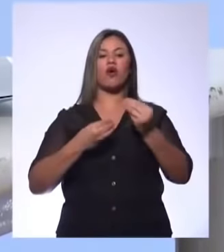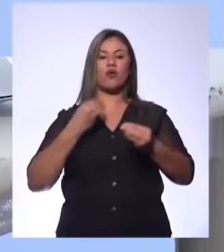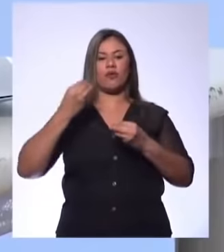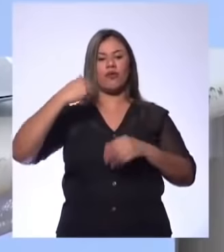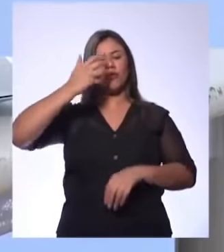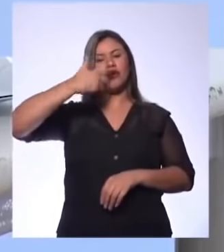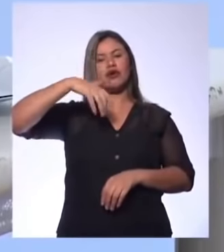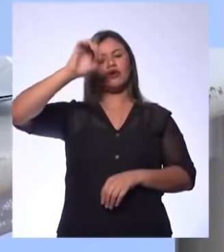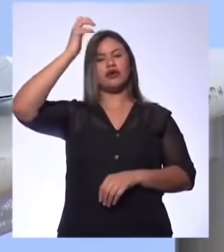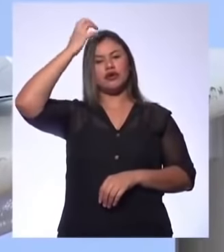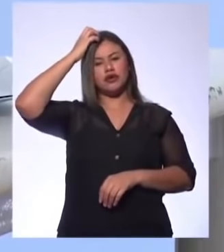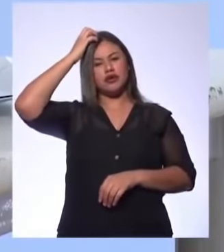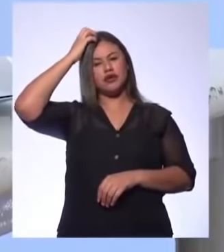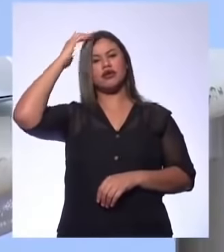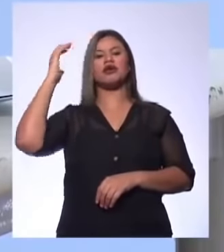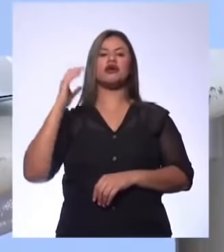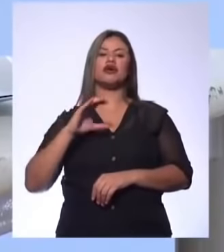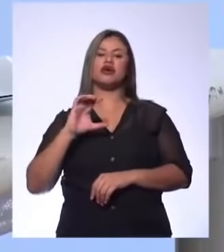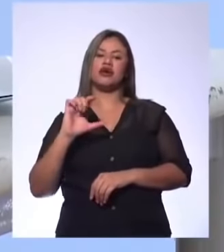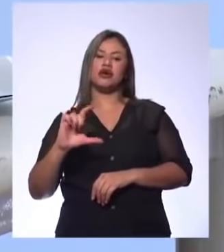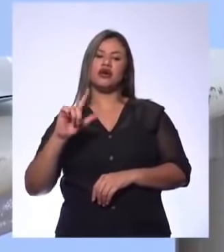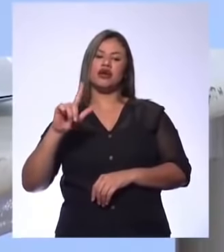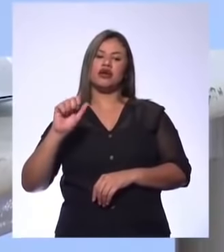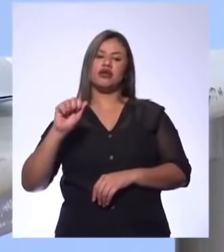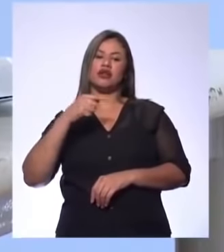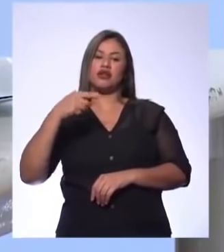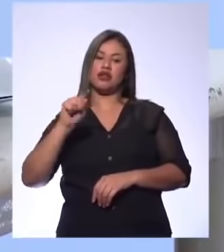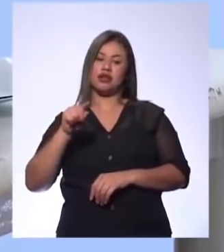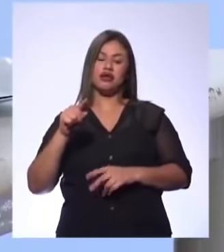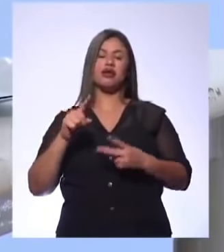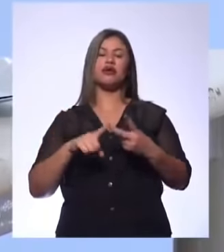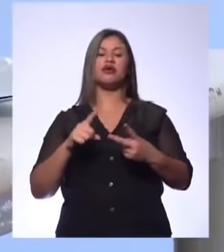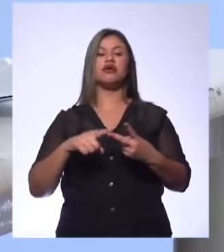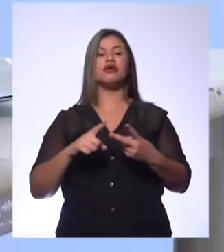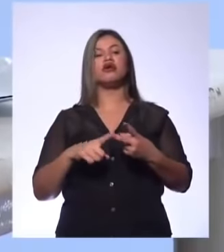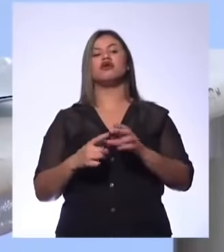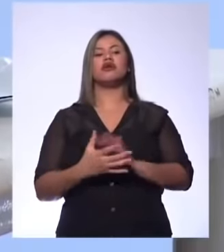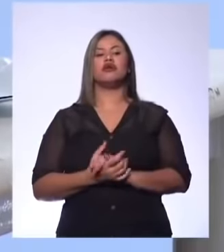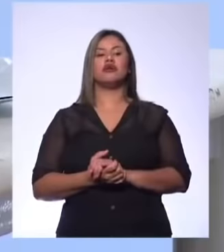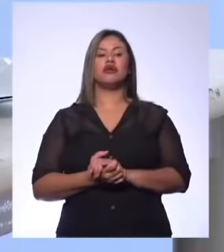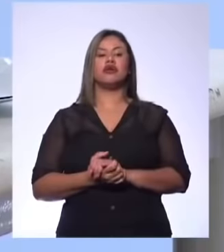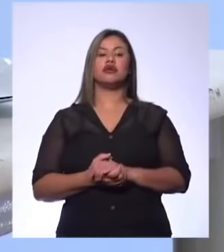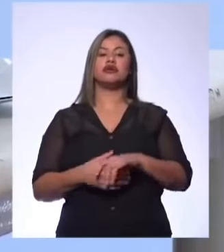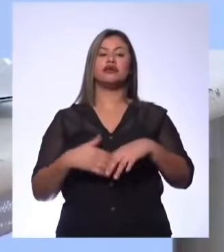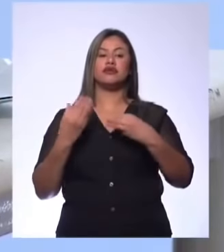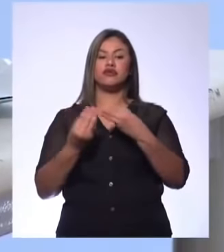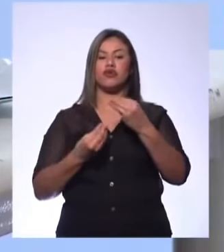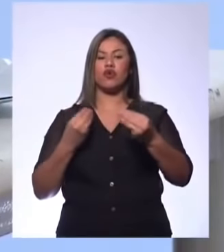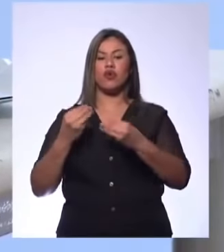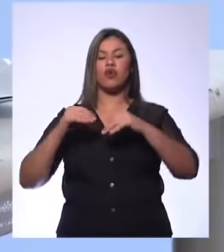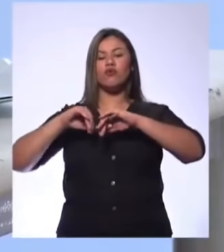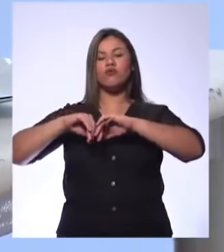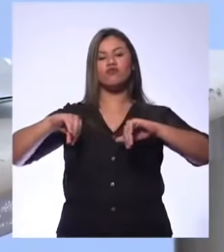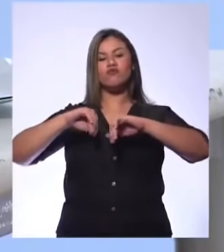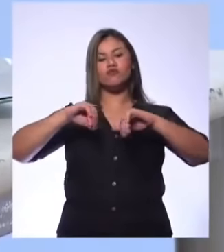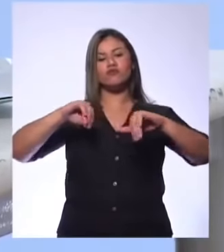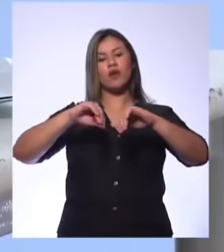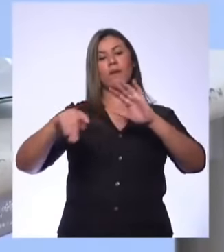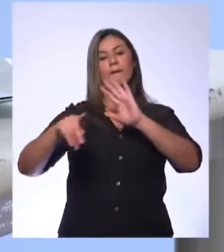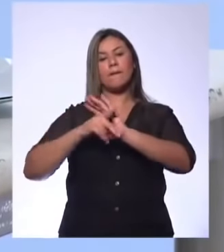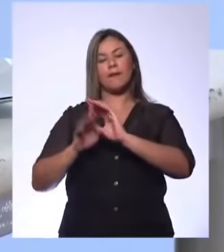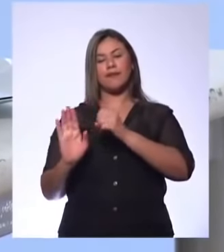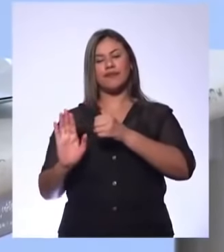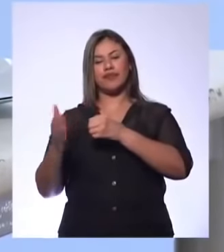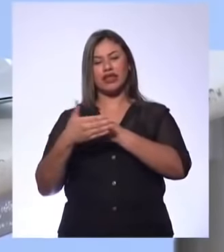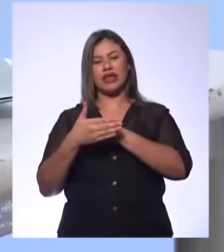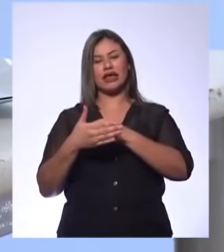se fragmentar em clãs. Então, essa divisão aqui, ó, do Ocidente, ela não vai ficar